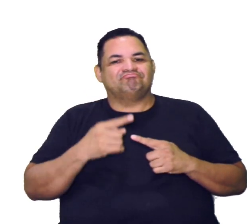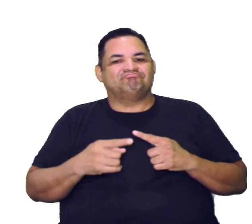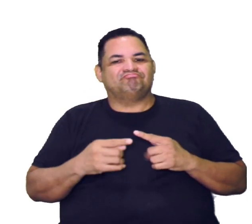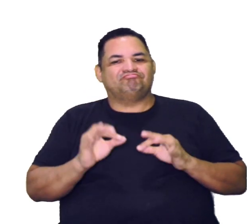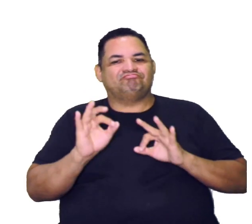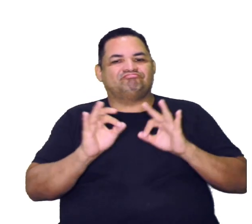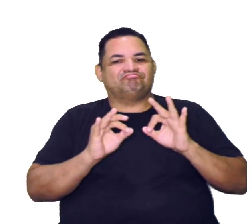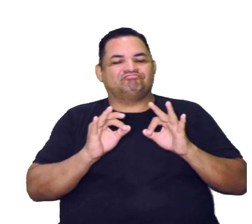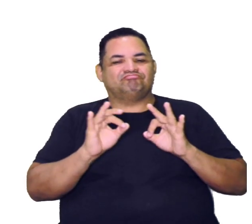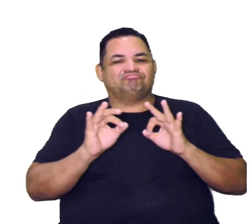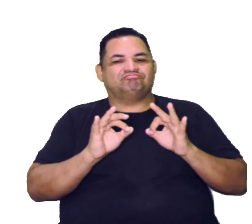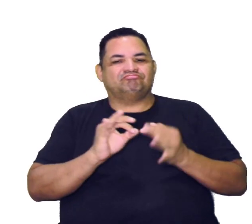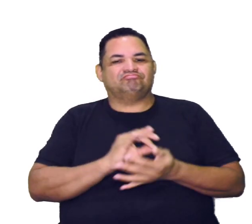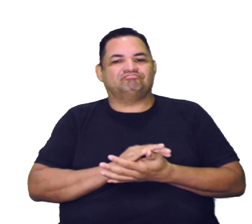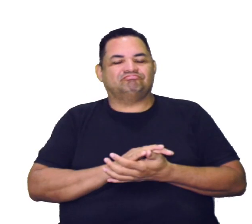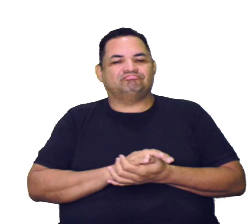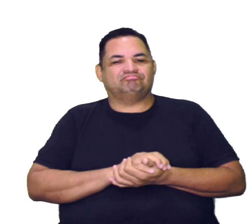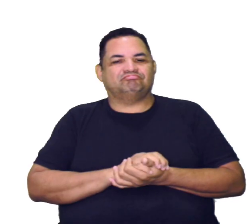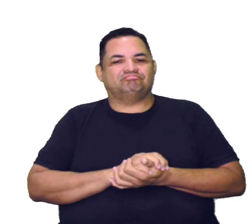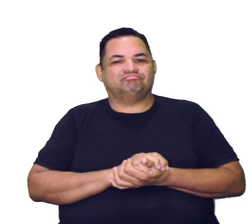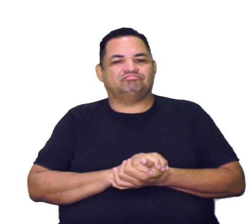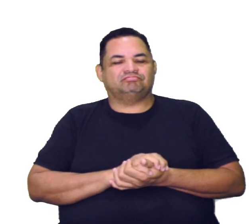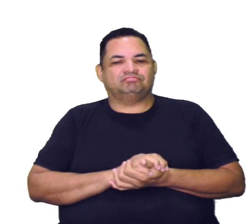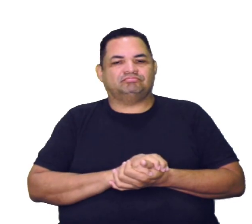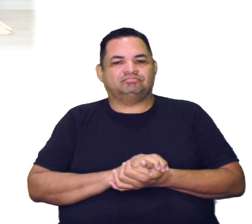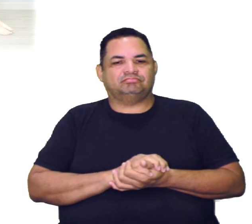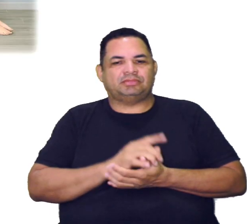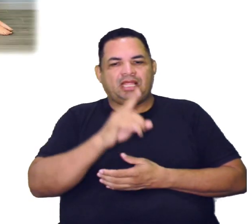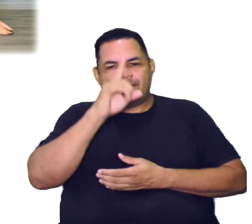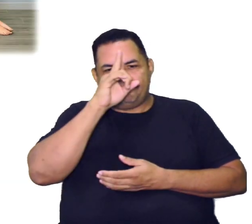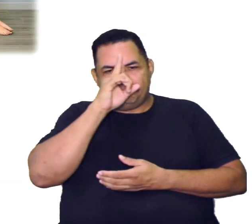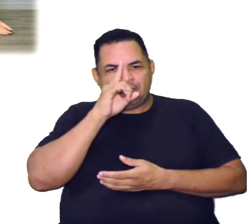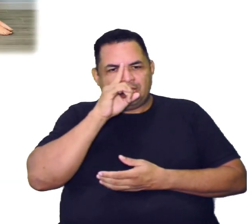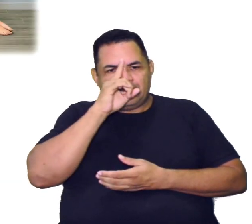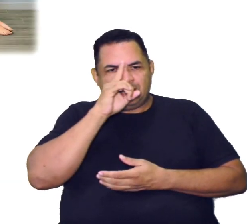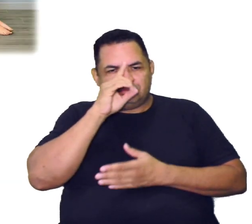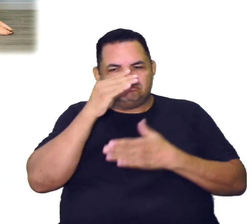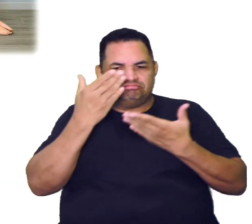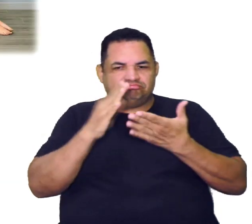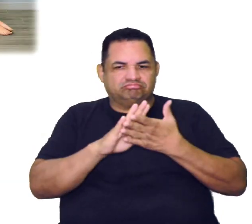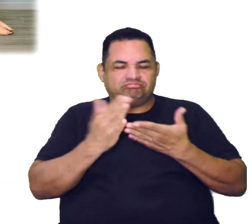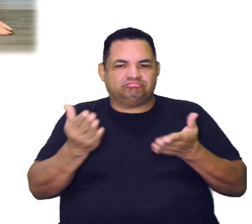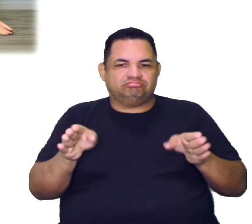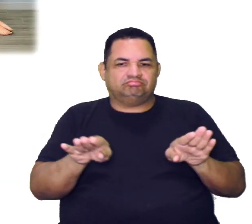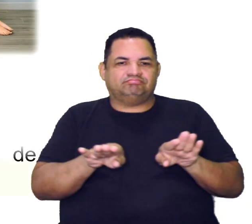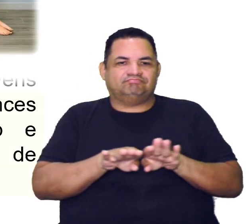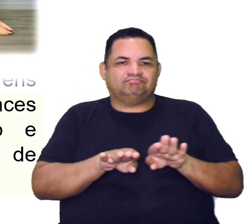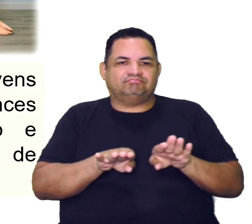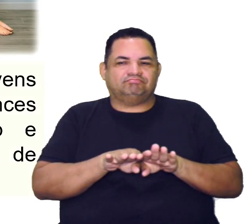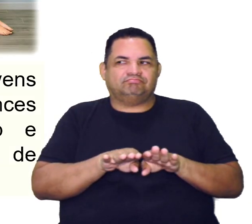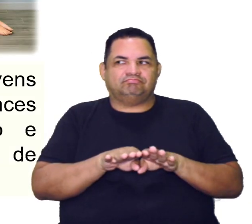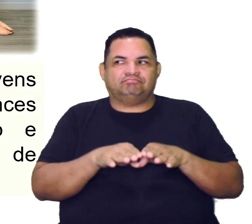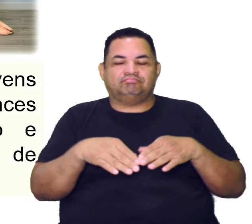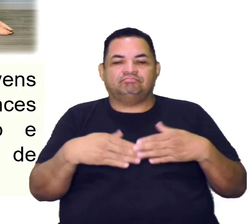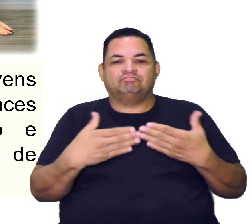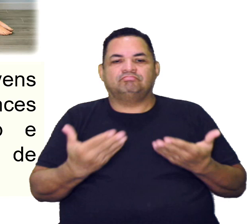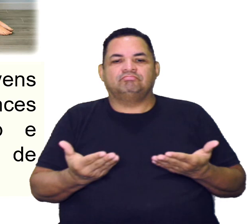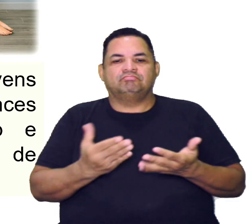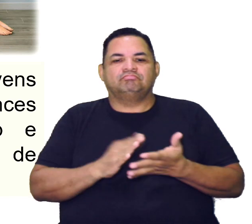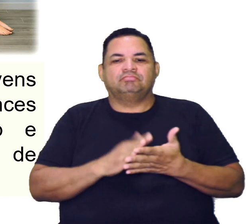médico, elas aumentam consideravelmente. O que a gente consegue observar nisso também?